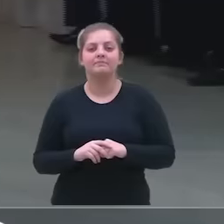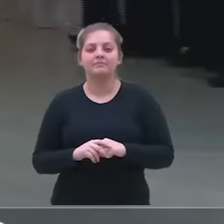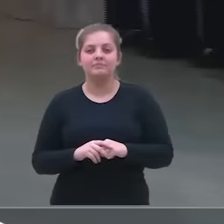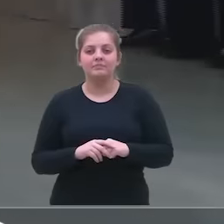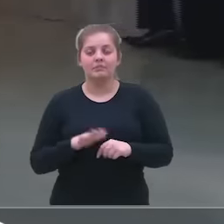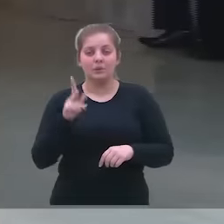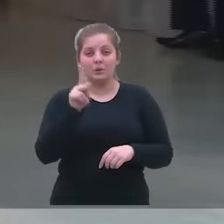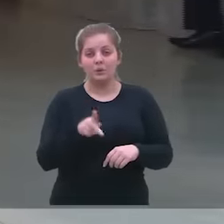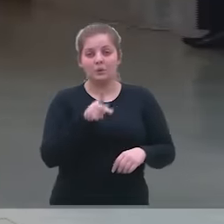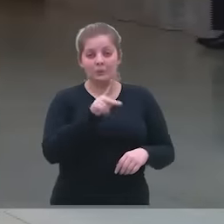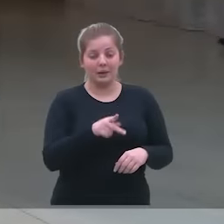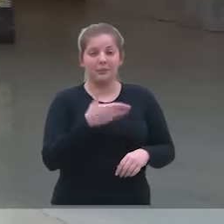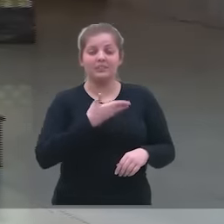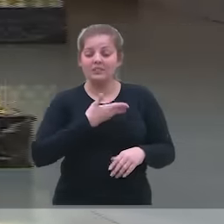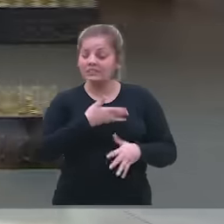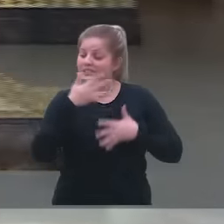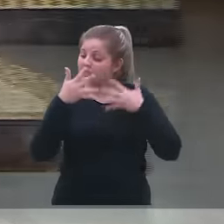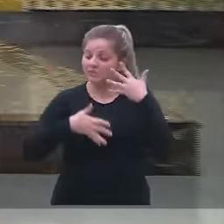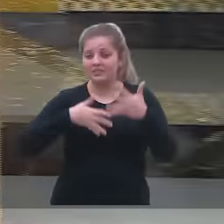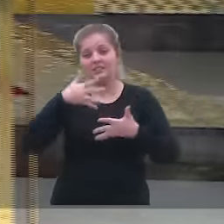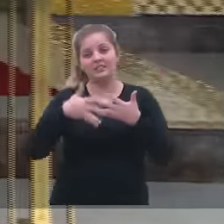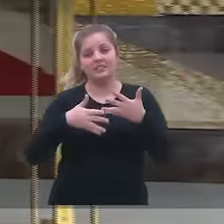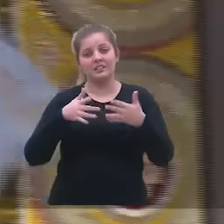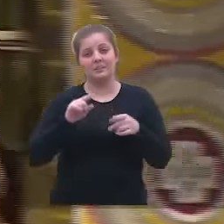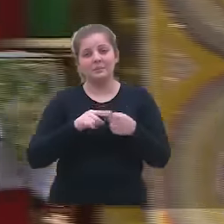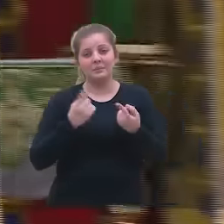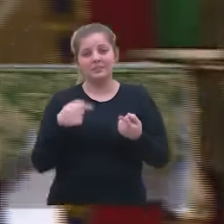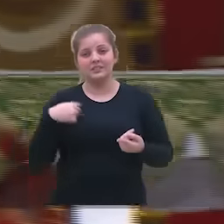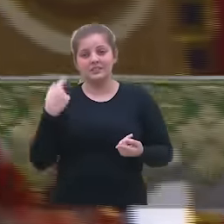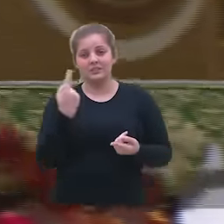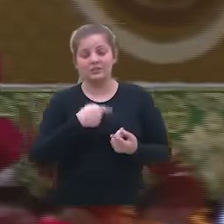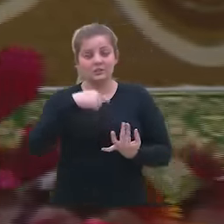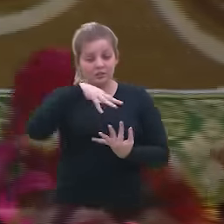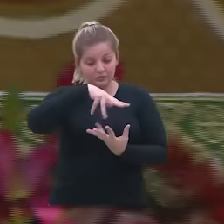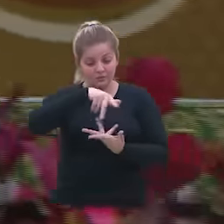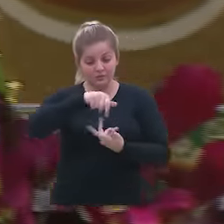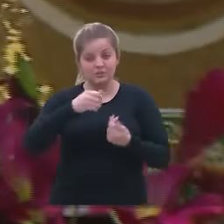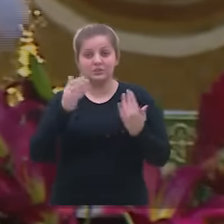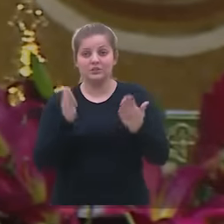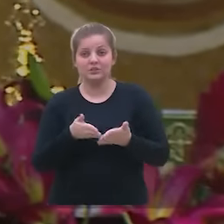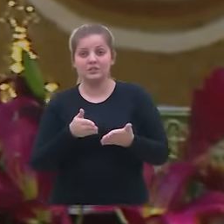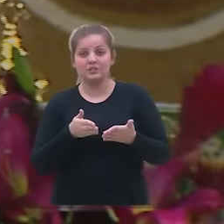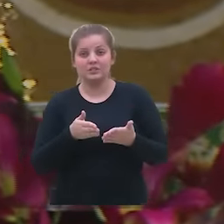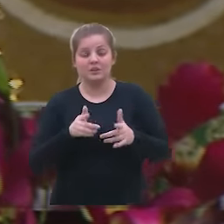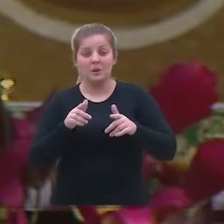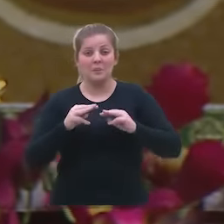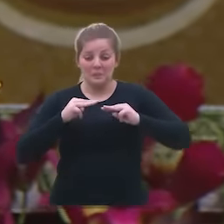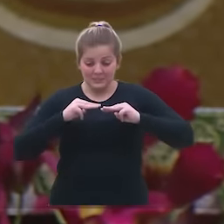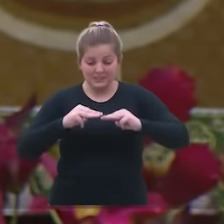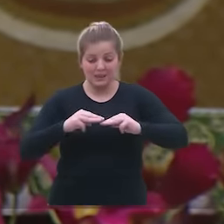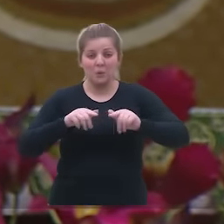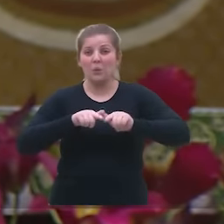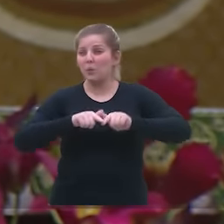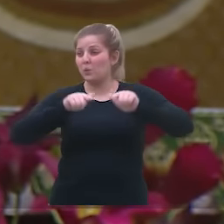Papa não poderei lê-lo mas nós no mundo de hoje temos uma grande